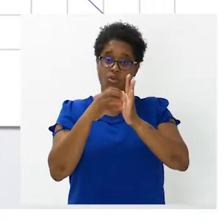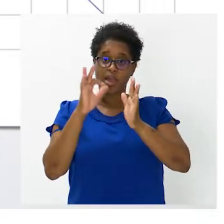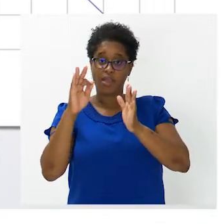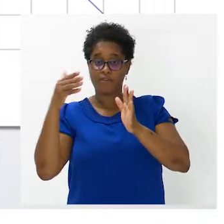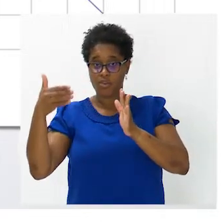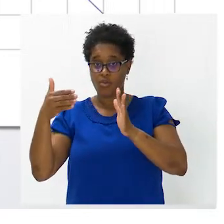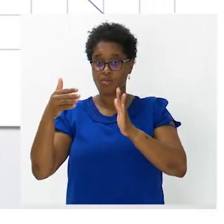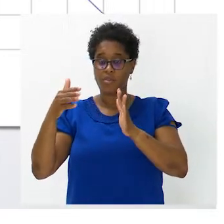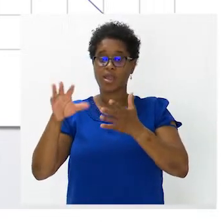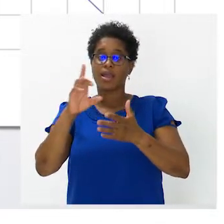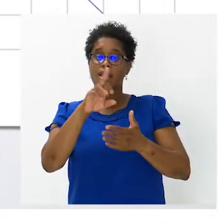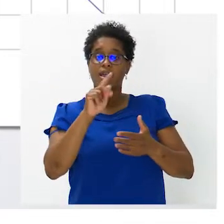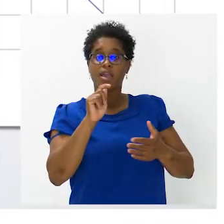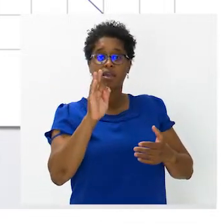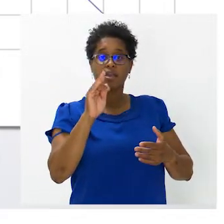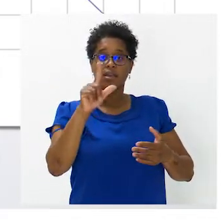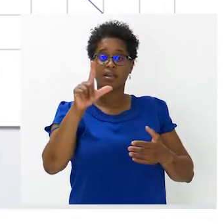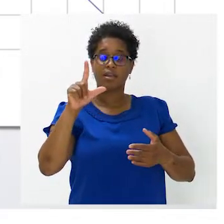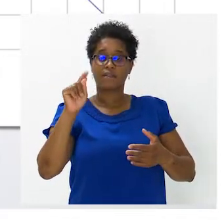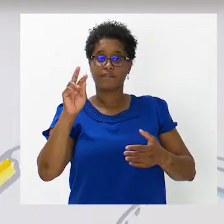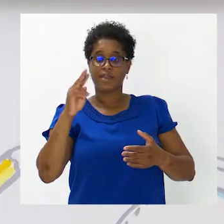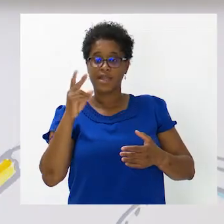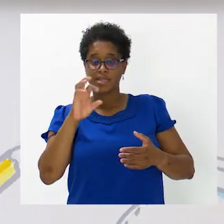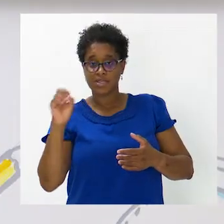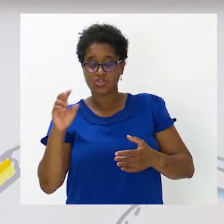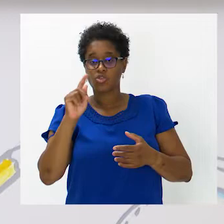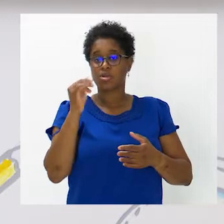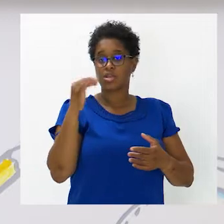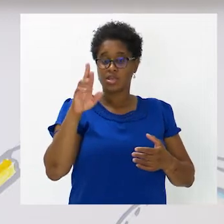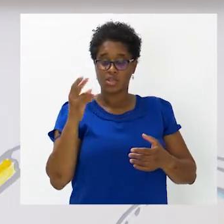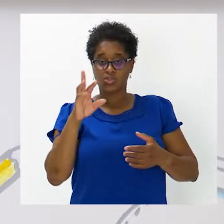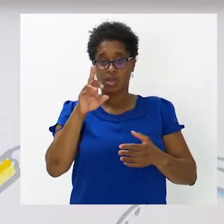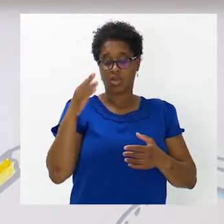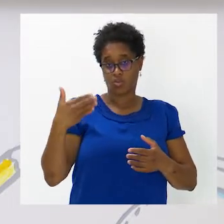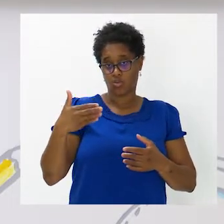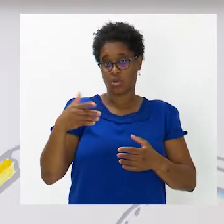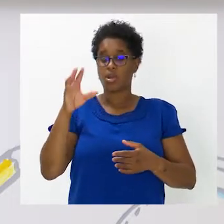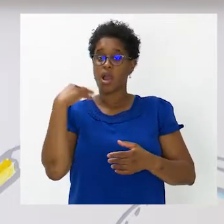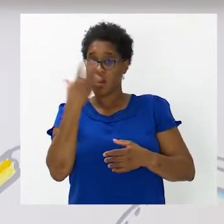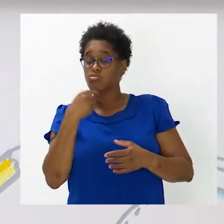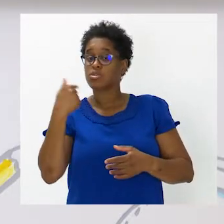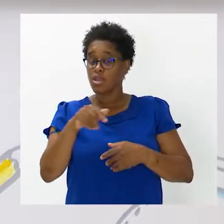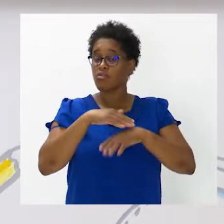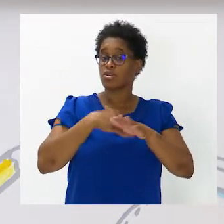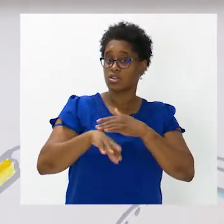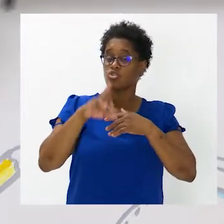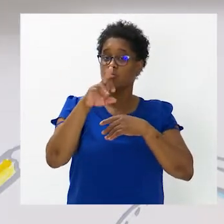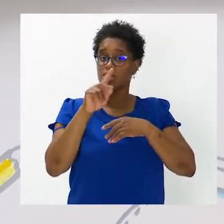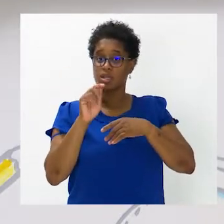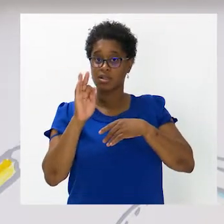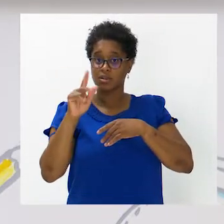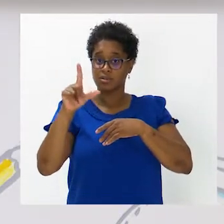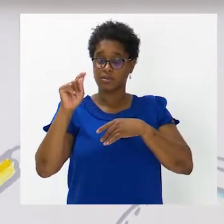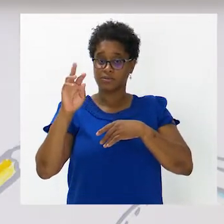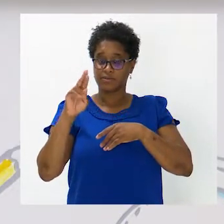F1 pela reflexão sobre o eixo R1. Ou seja, o aluno tem que fazer uma reflexão segundo